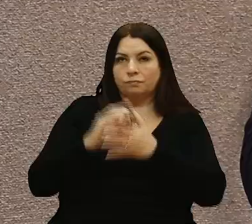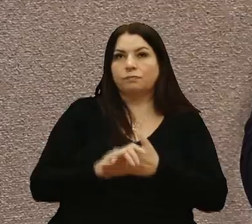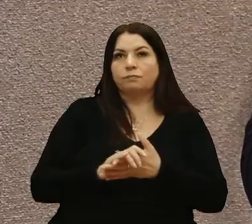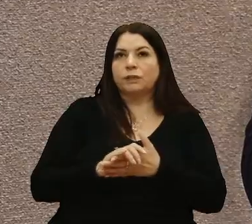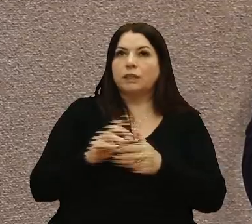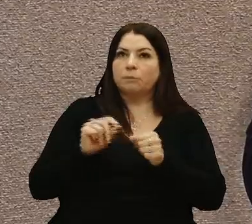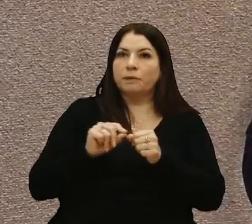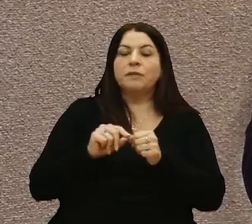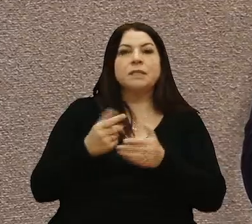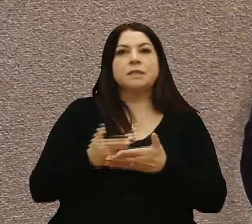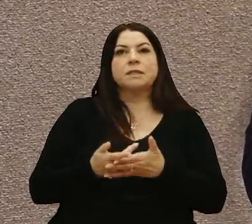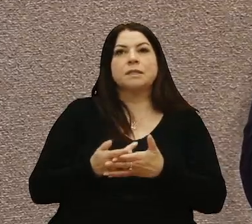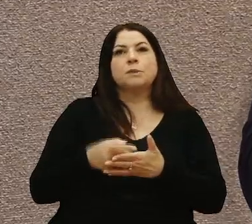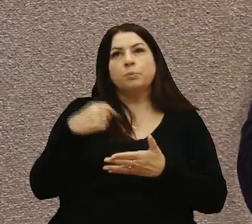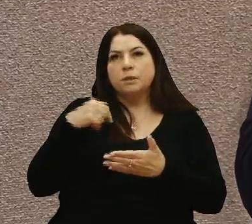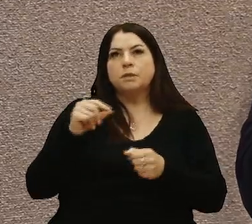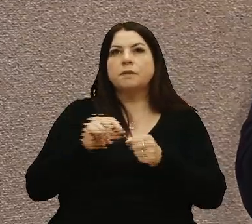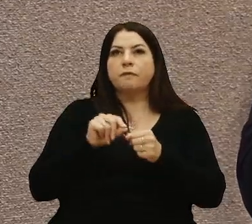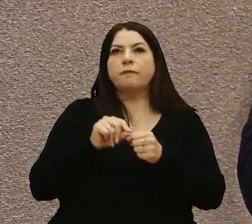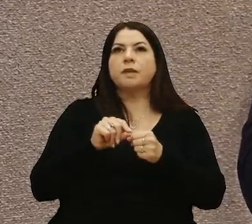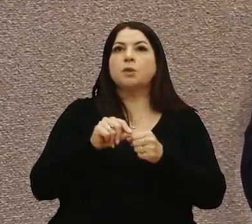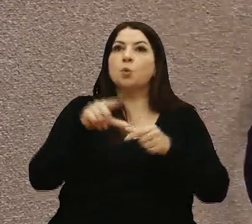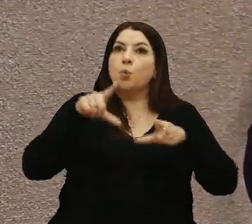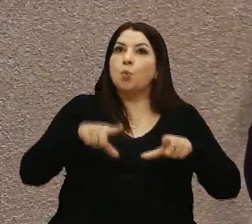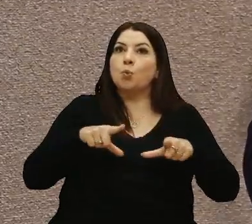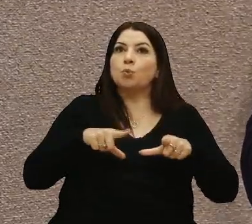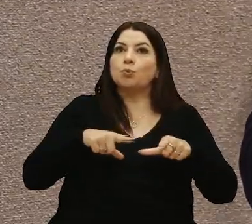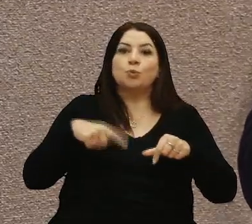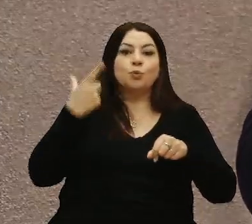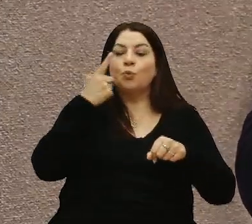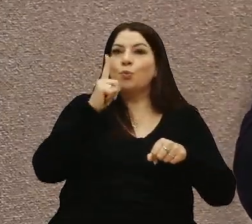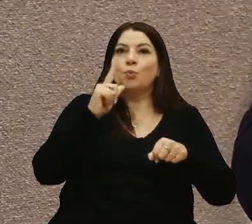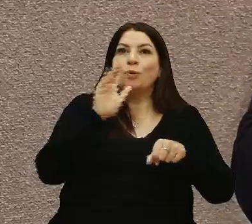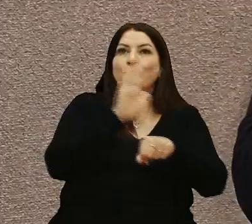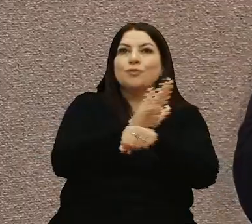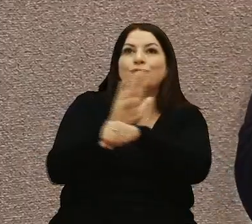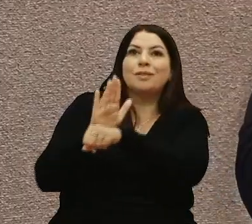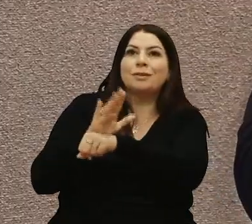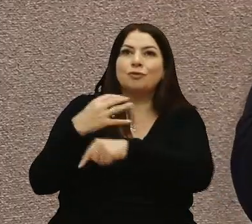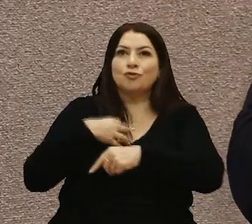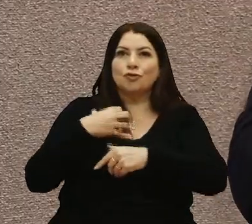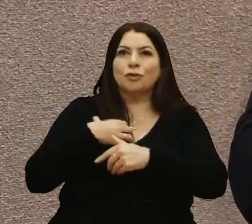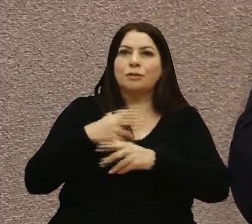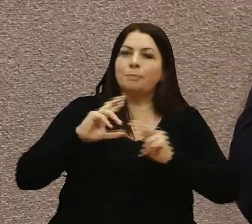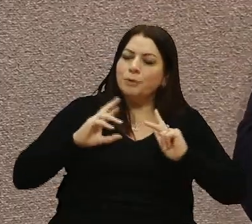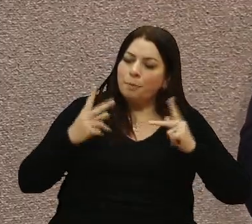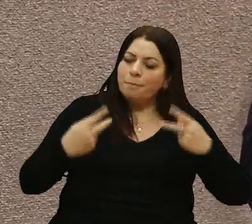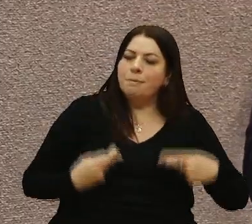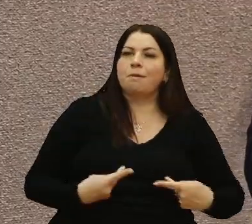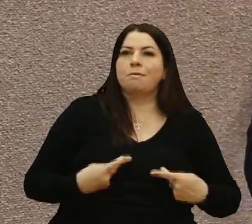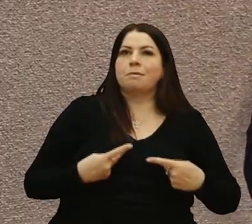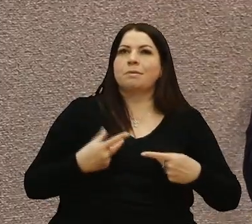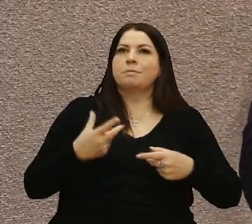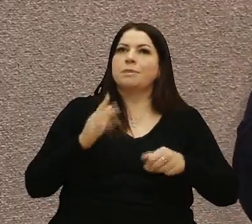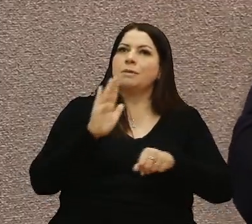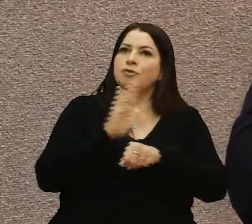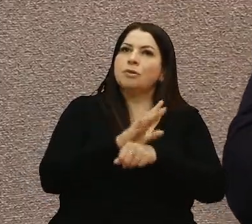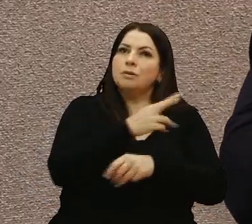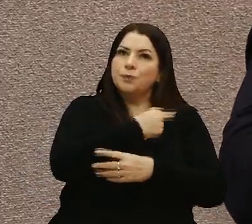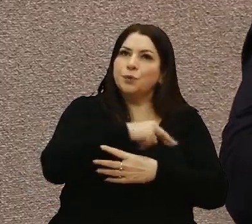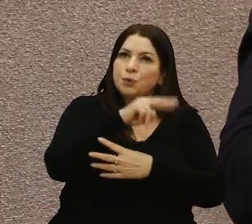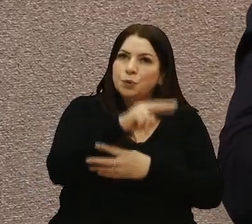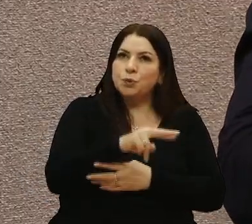para fazer aquilo que precisa ser feito e onde o Estado não chega, para auxiliar de uma forma mais humana, para dar aquele auxílio